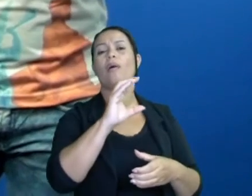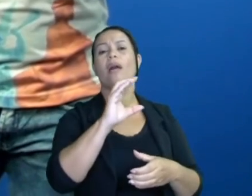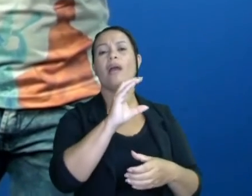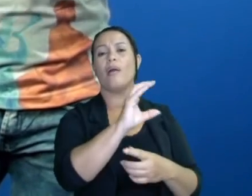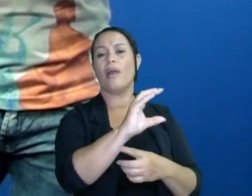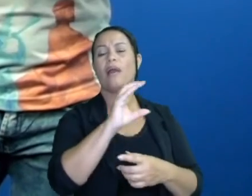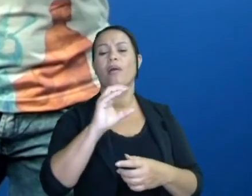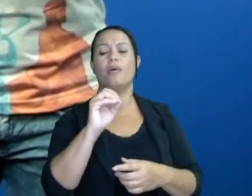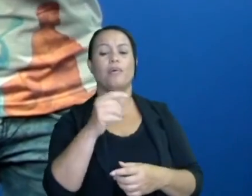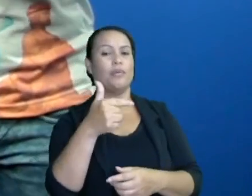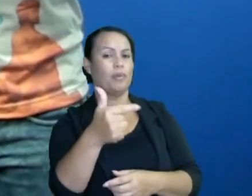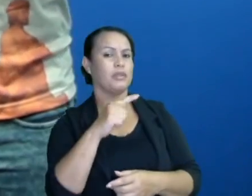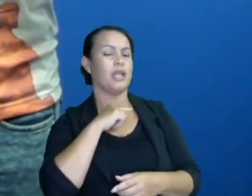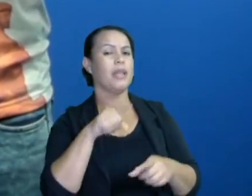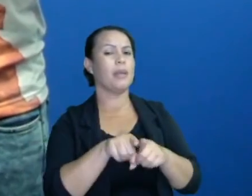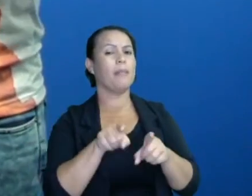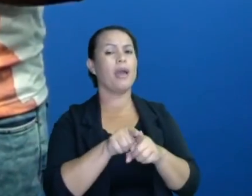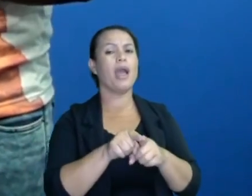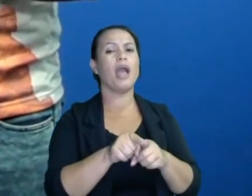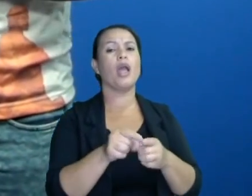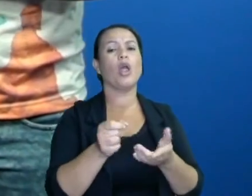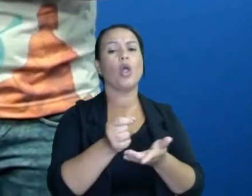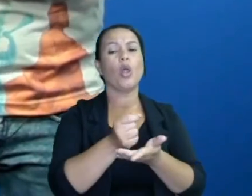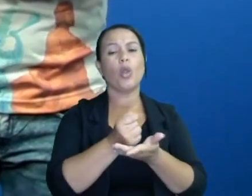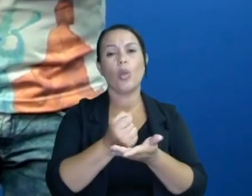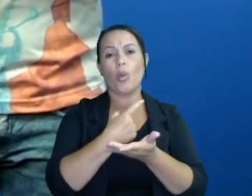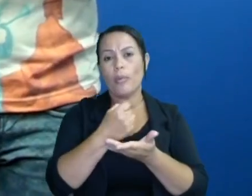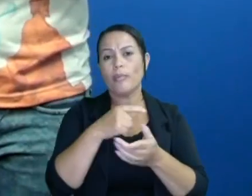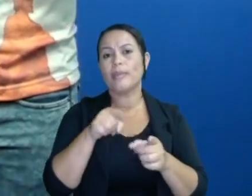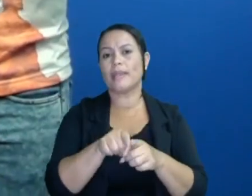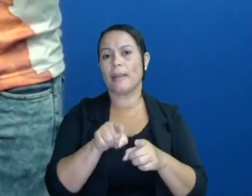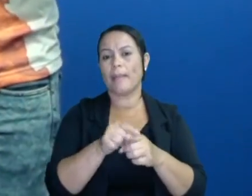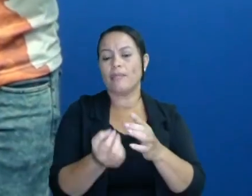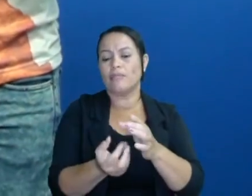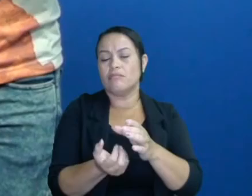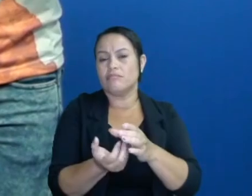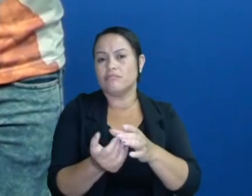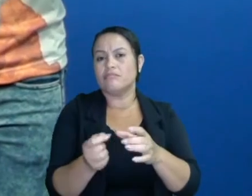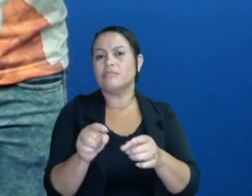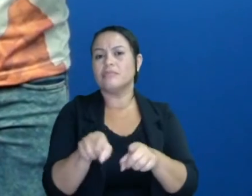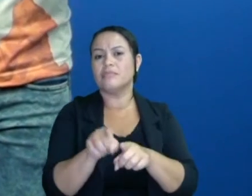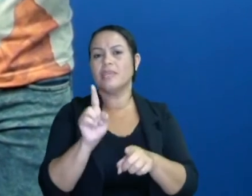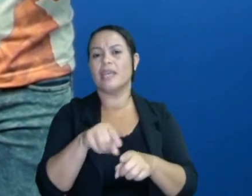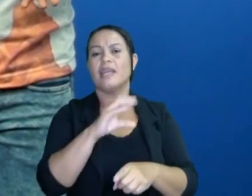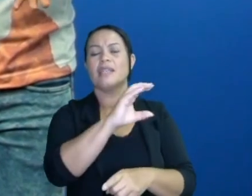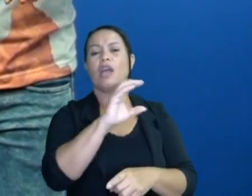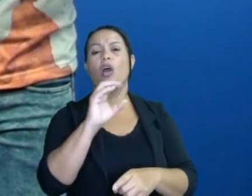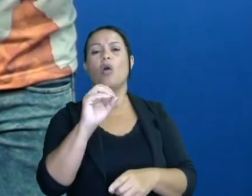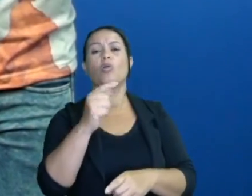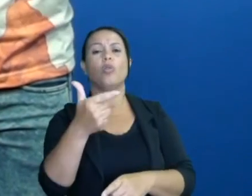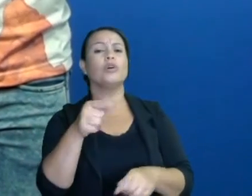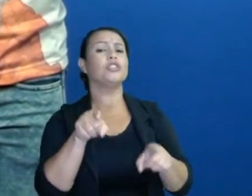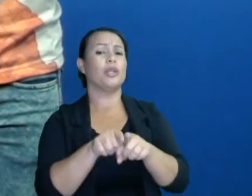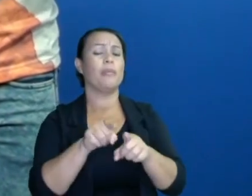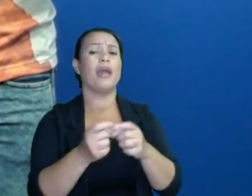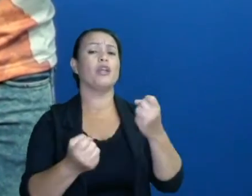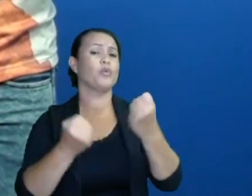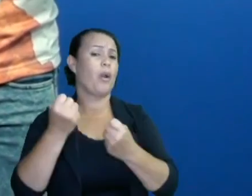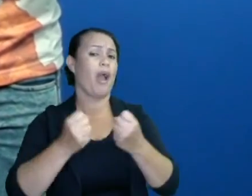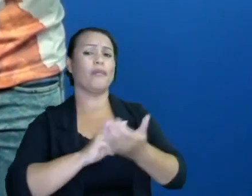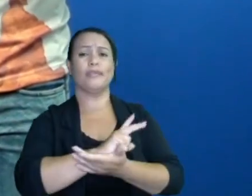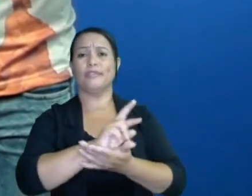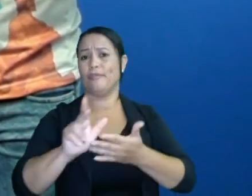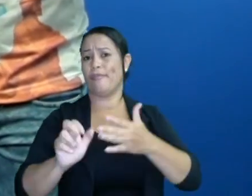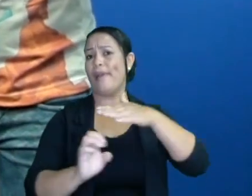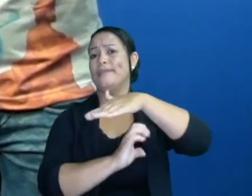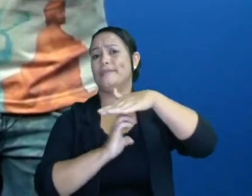aquela bolinha que existe no comprimido também é gás carbônico. Então, tanto também a da fumaça dos carros e das indústrias e do